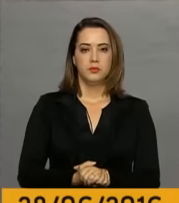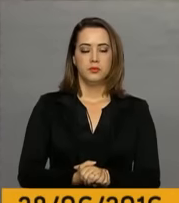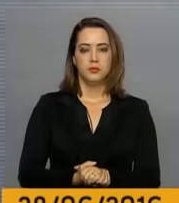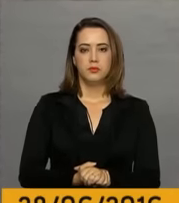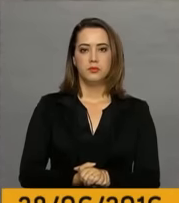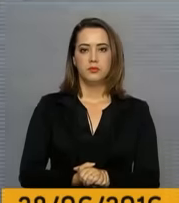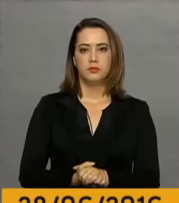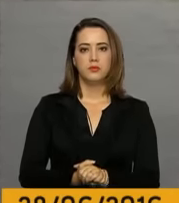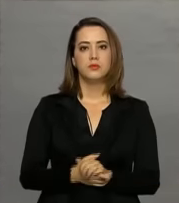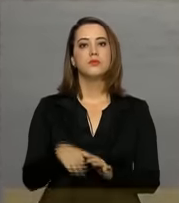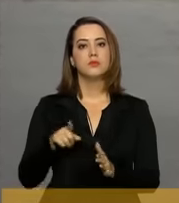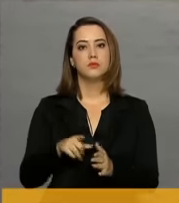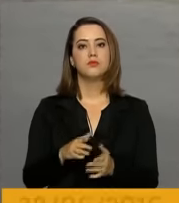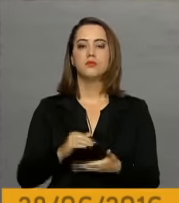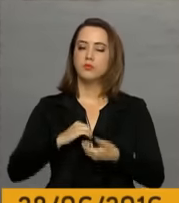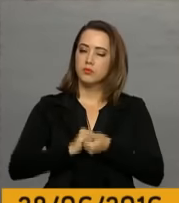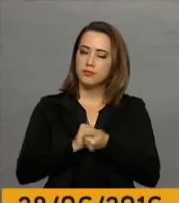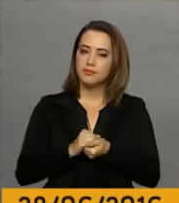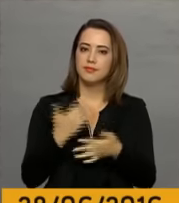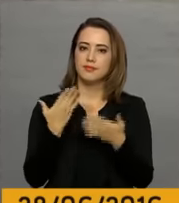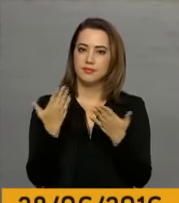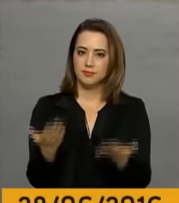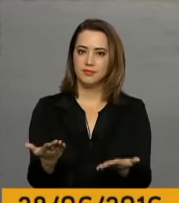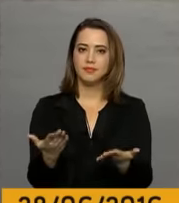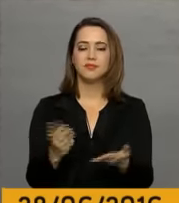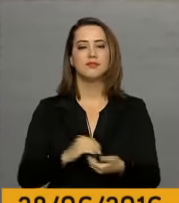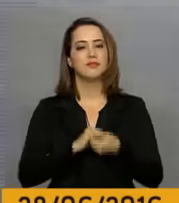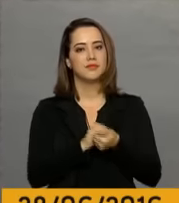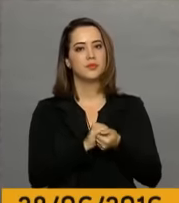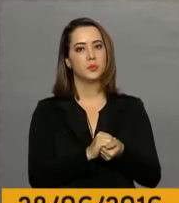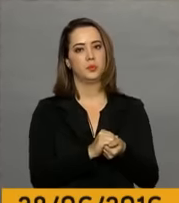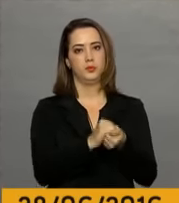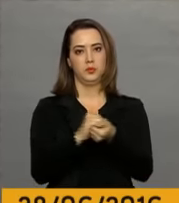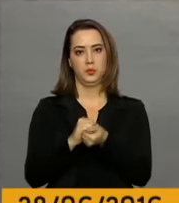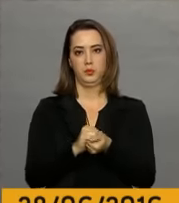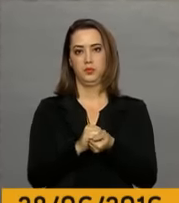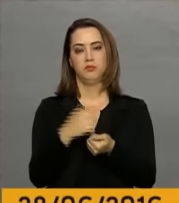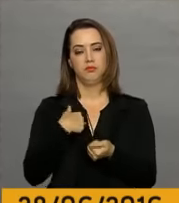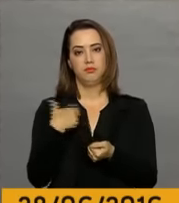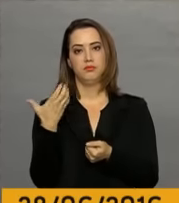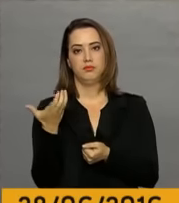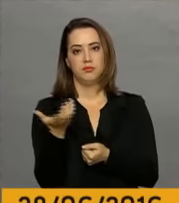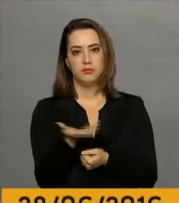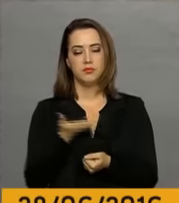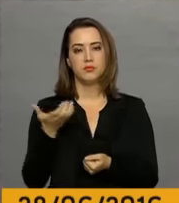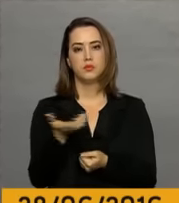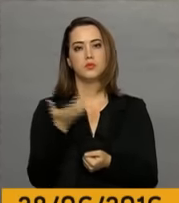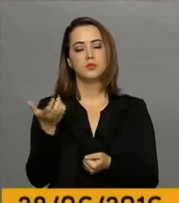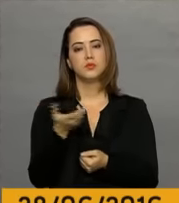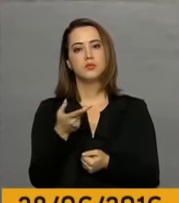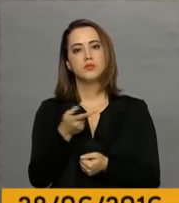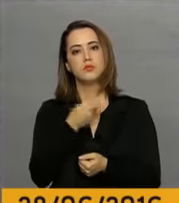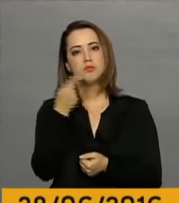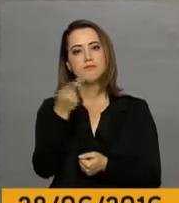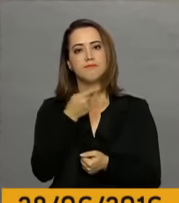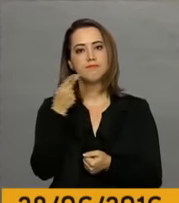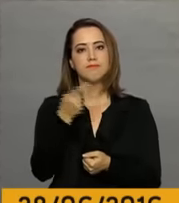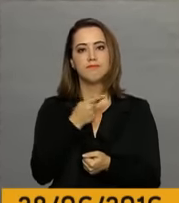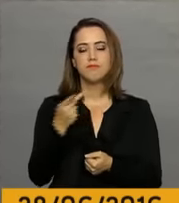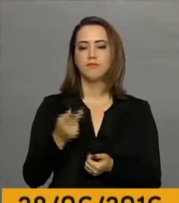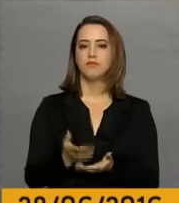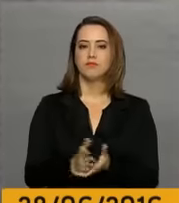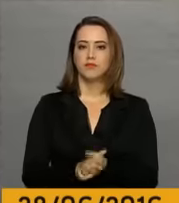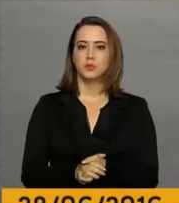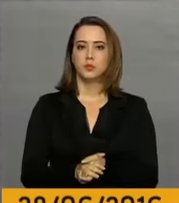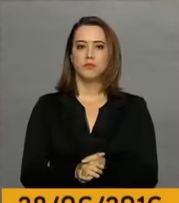disso e ao saudá-los ao saudá-los eu quero dizer da